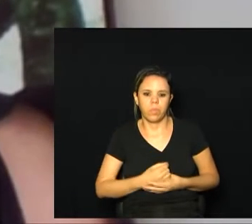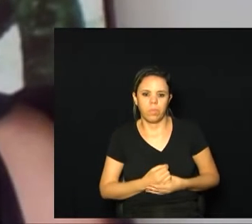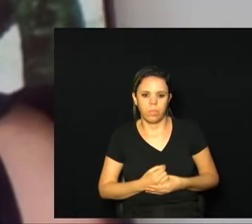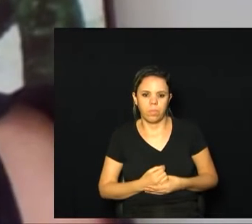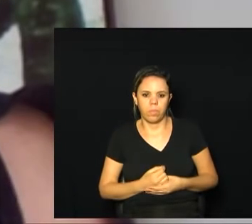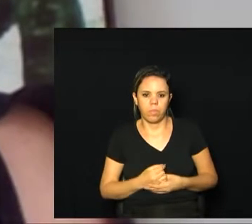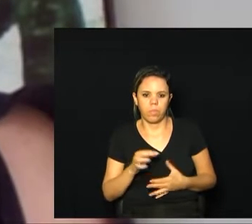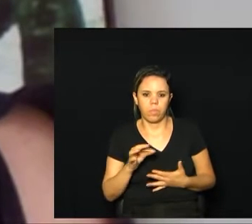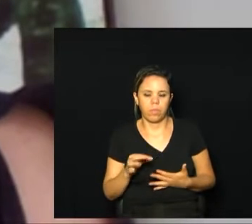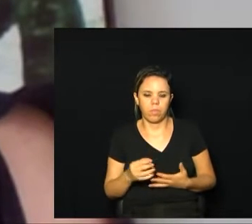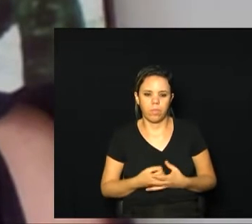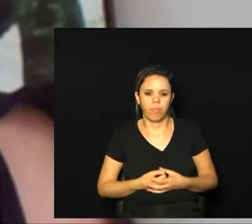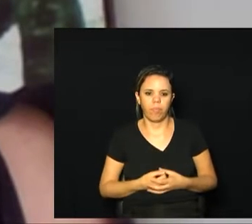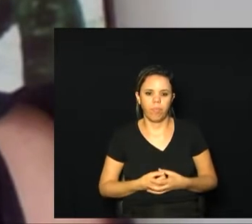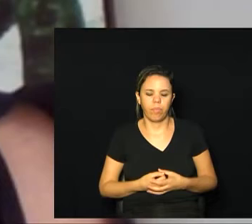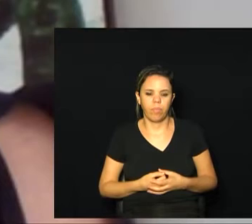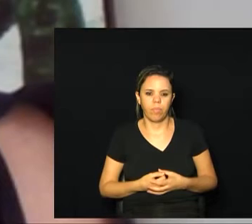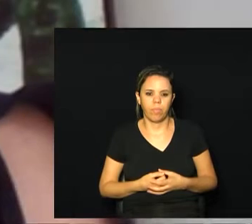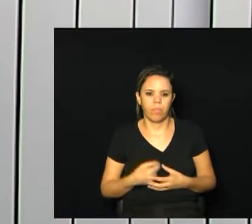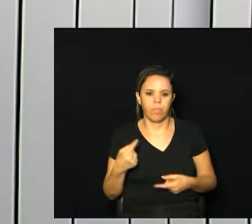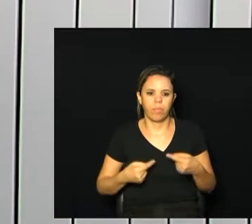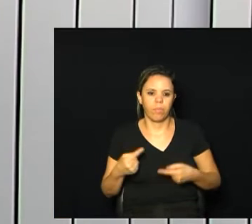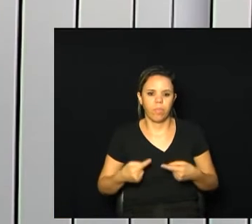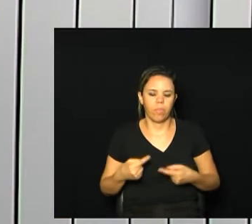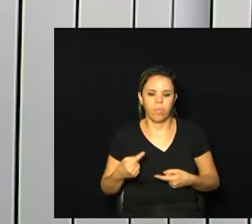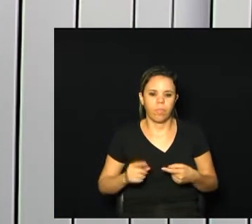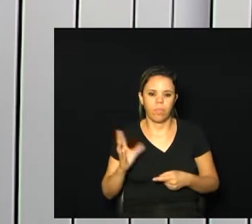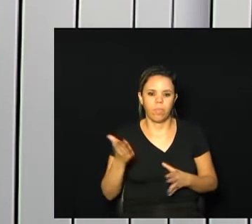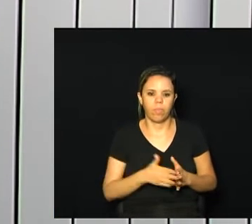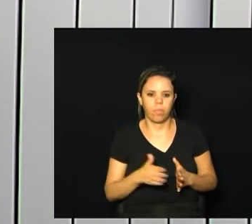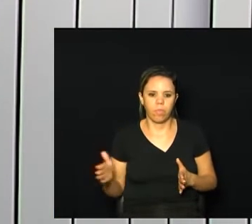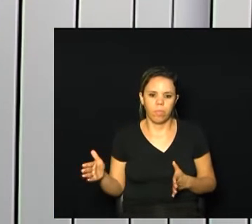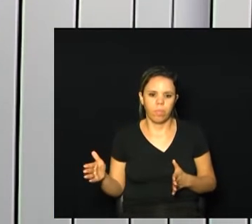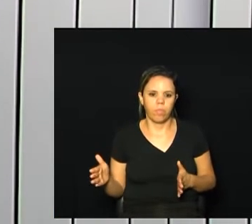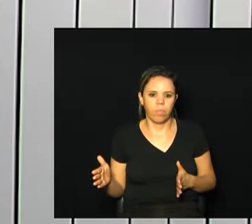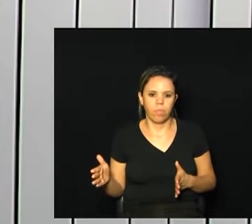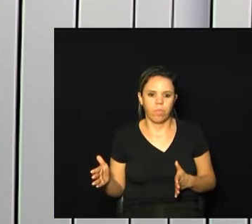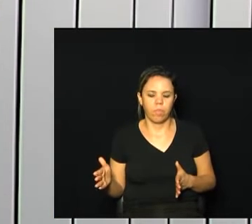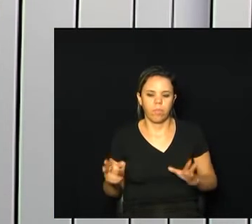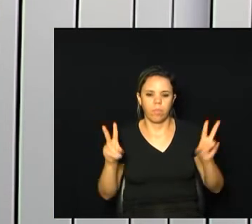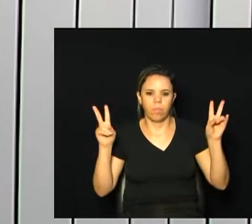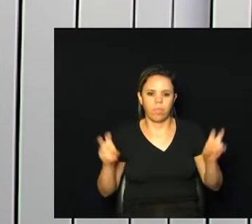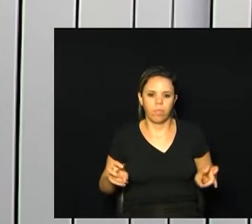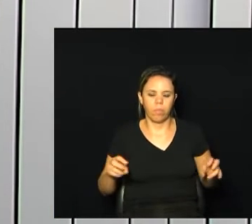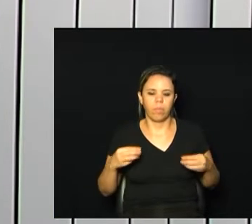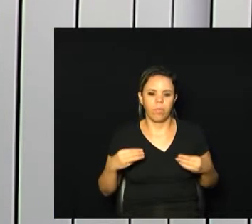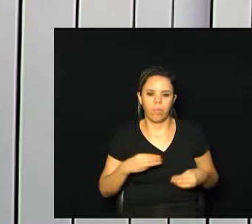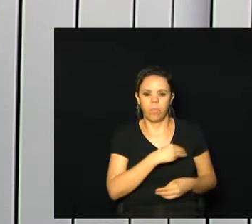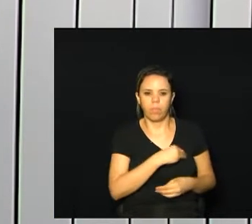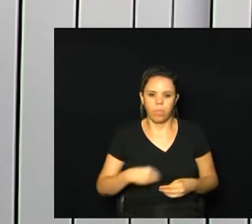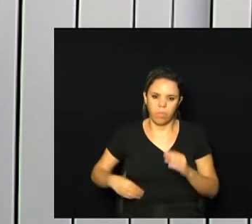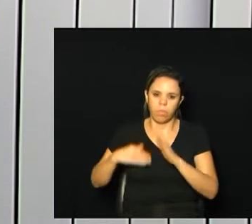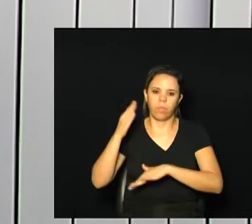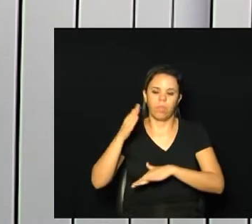esses componentes. Outras discussões que estão acontecendo em torno deste tema. O ministro do